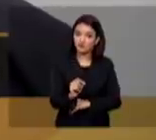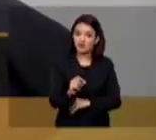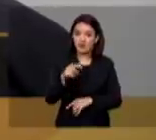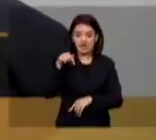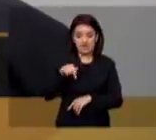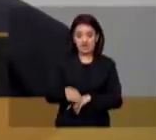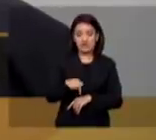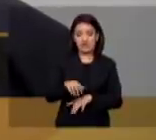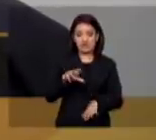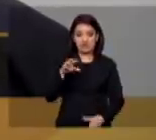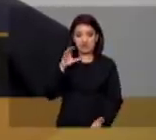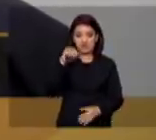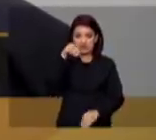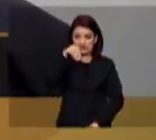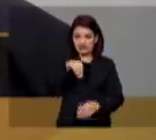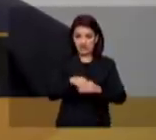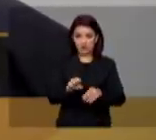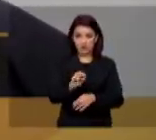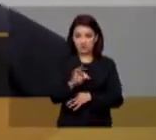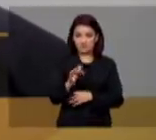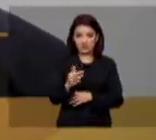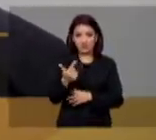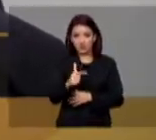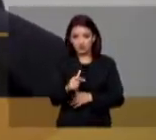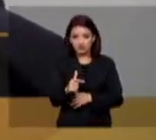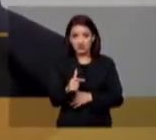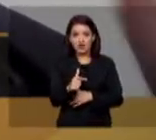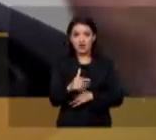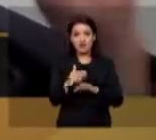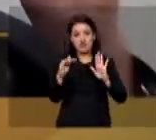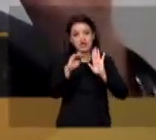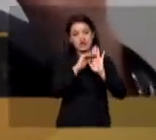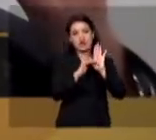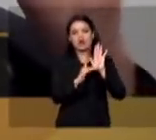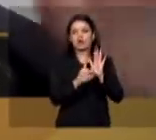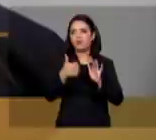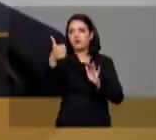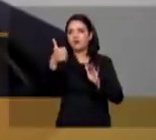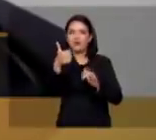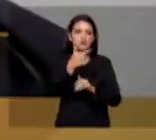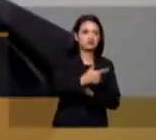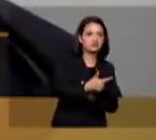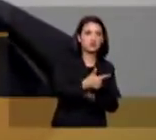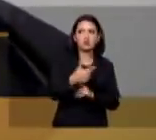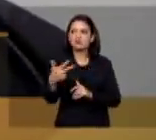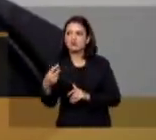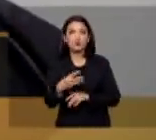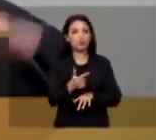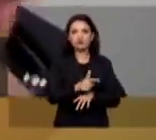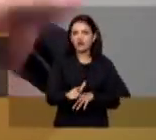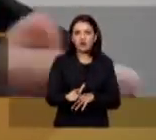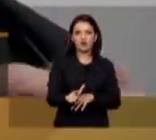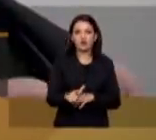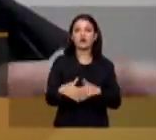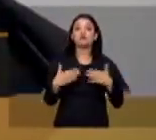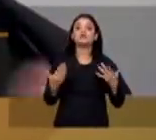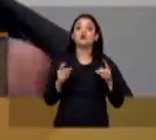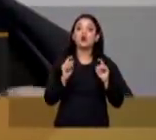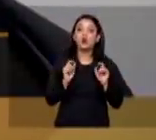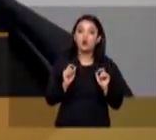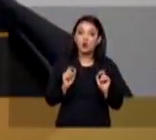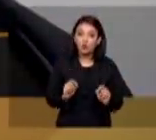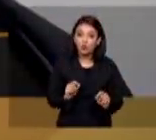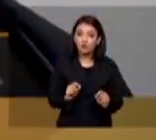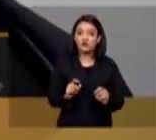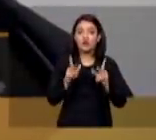hierarquia entre os órgãos ou ministros integrantes deste Supremo Tribunal Federal. Ou seja, tal como preconizado pelo